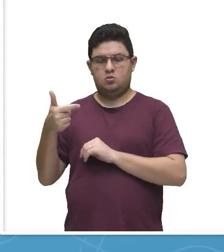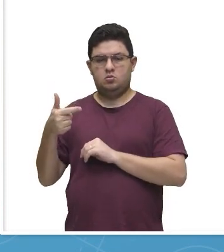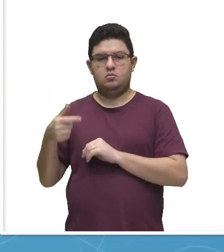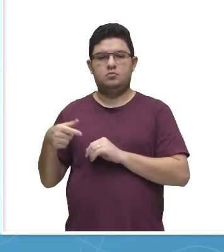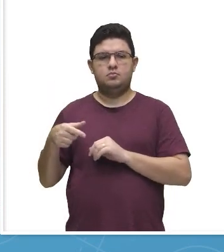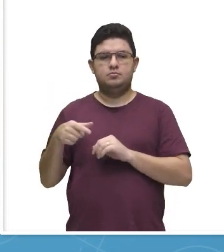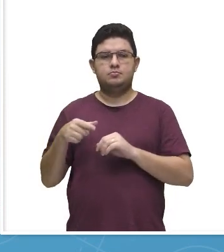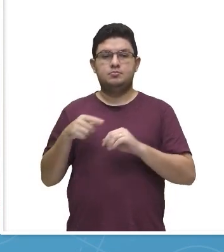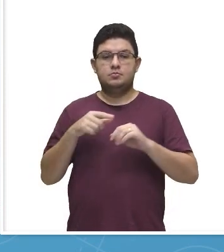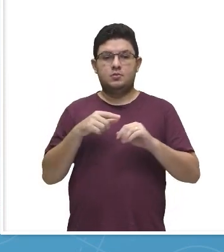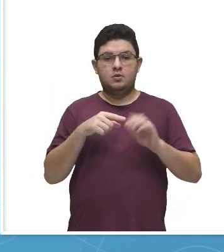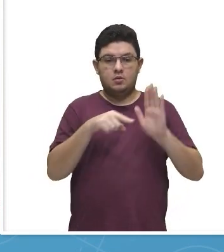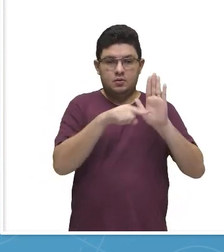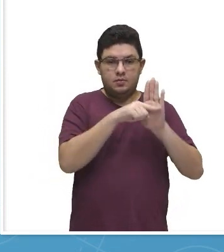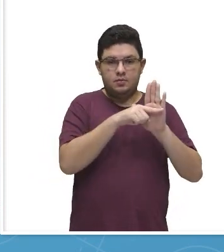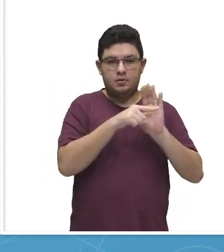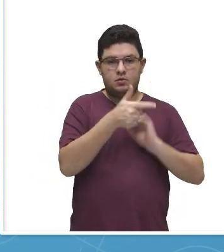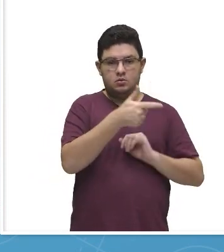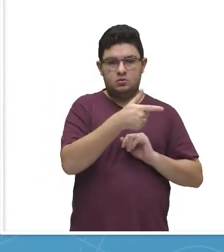Menos vezes menos, mais.